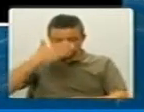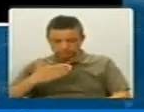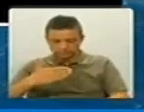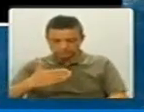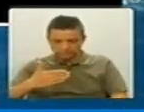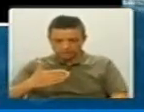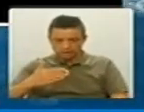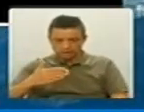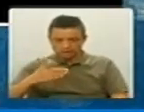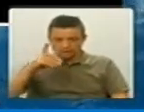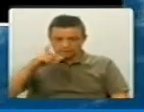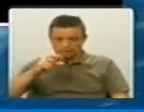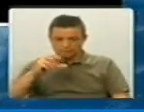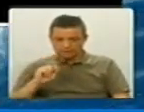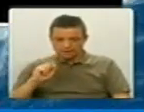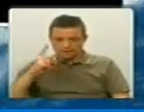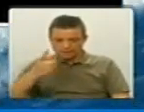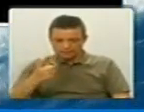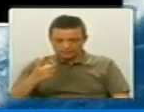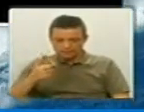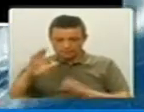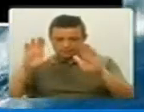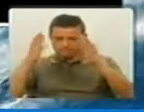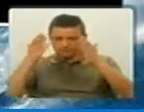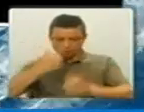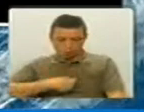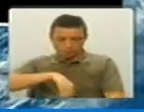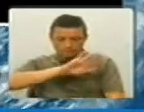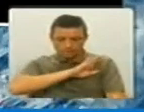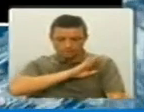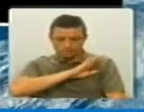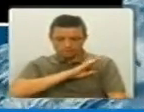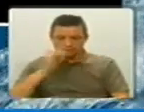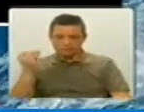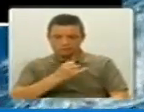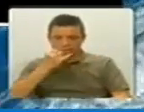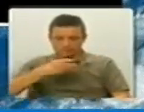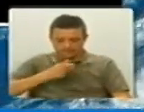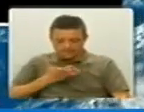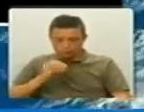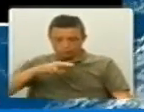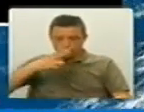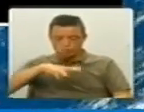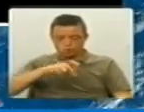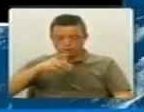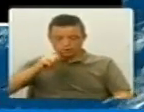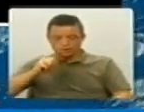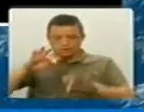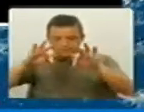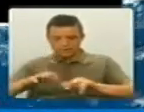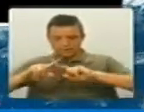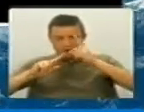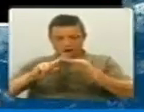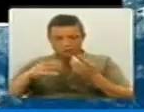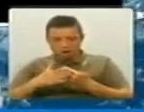E é de sublinhar. E de sublinhar muito rapidamente que, e dar os parabéns a Coimbra e ao Instituto Pedro Nunes, que no final do ano vai